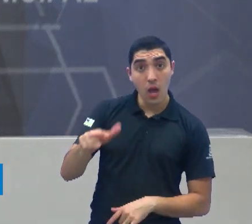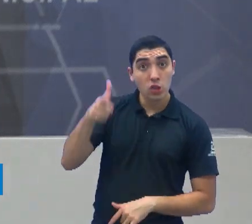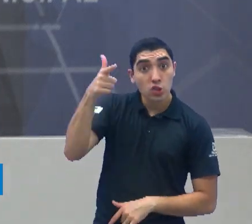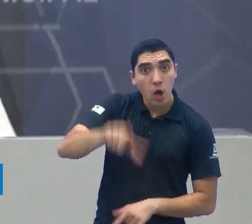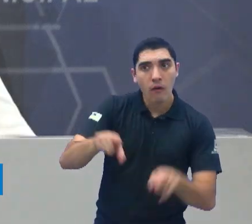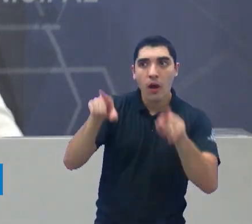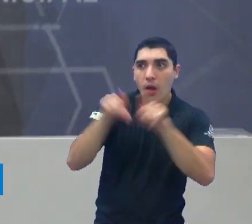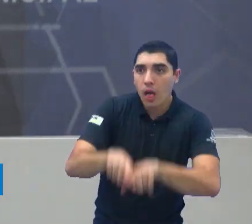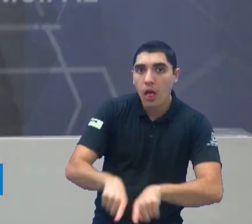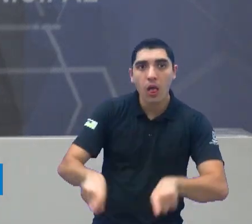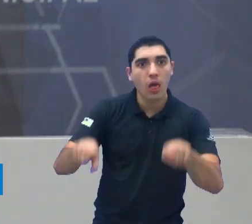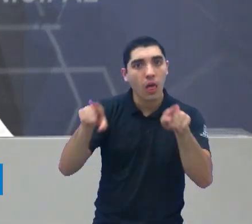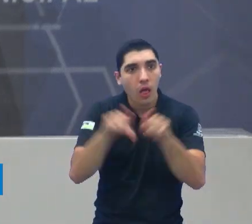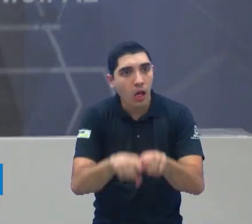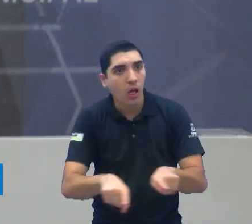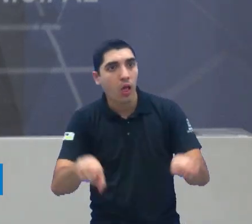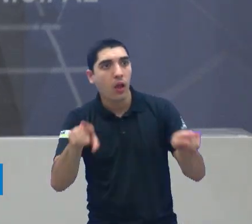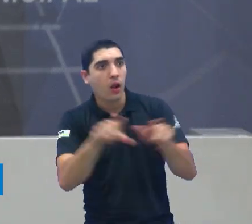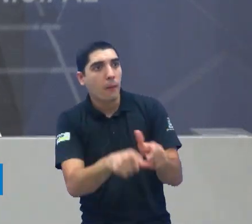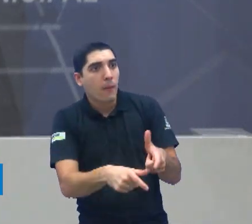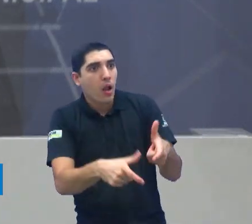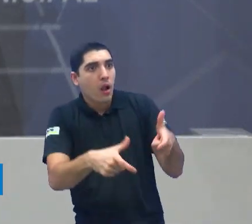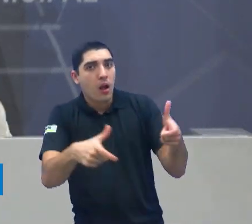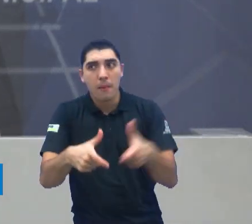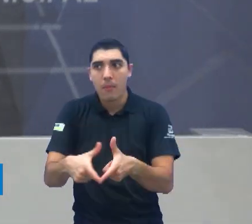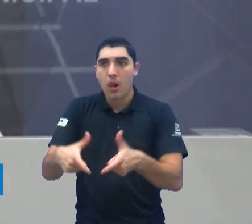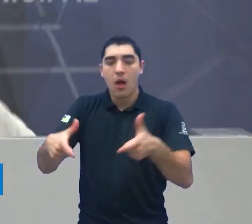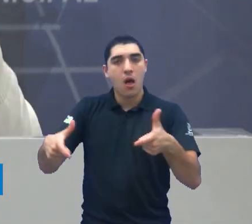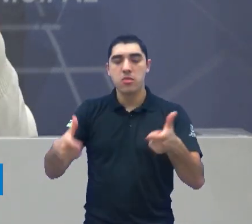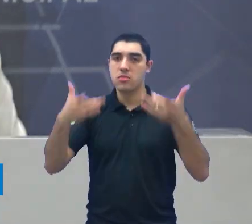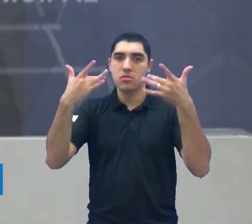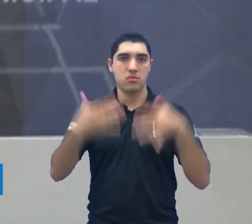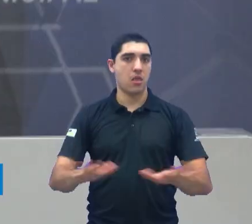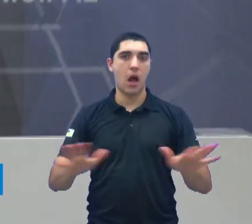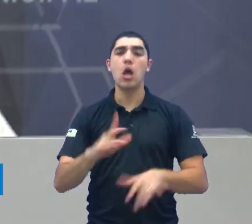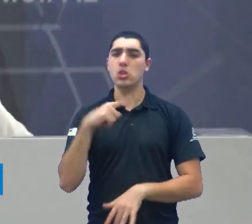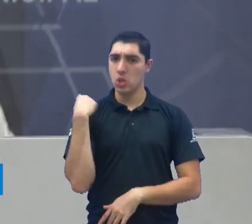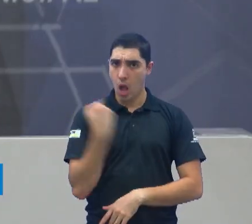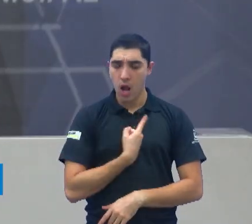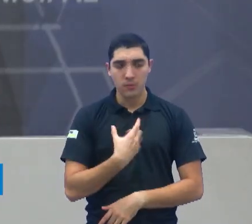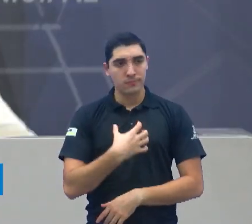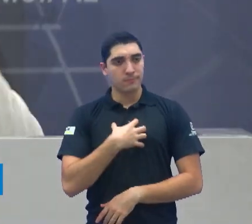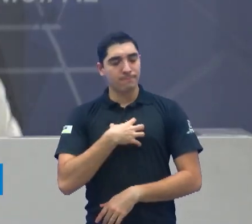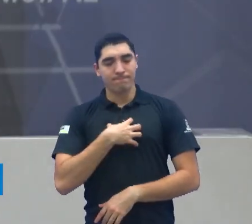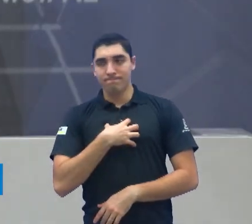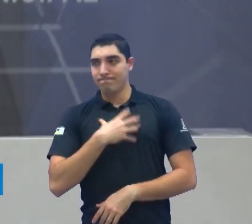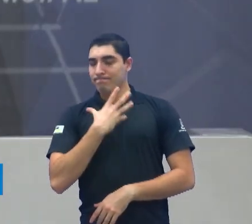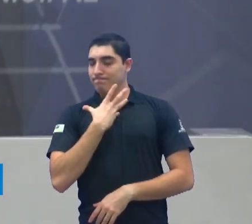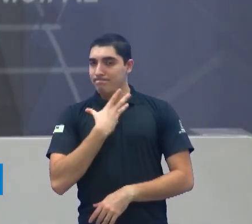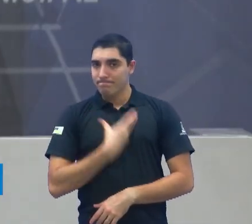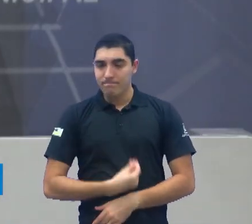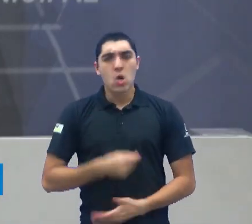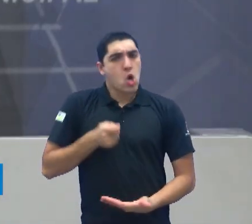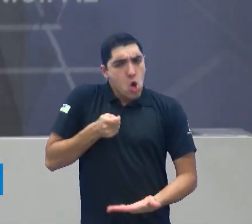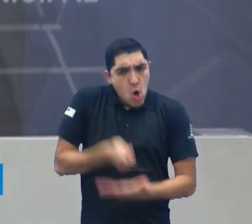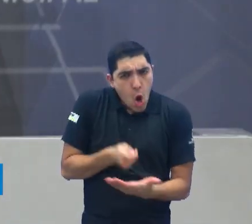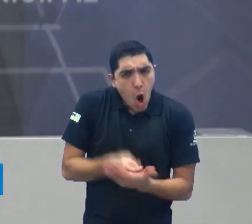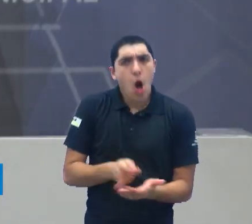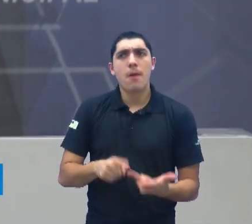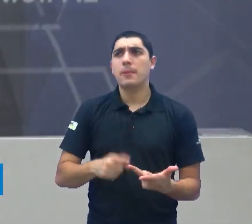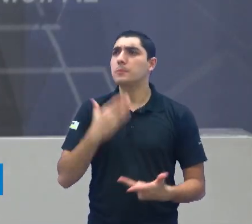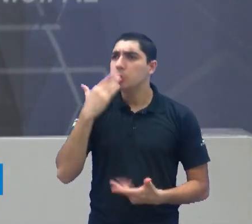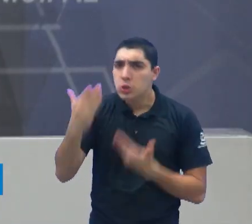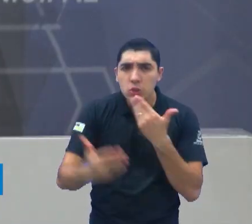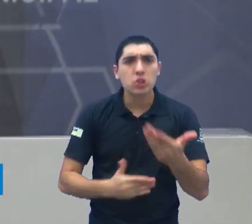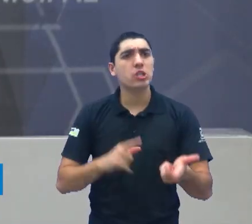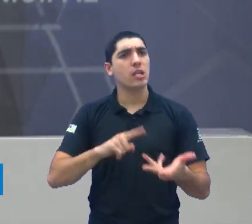que isso se intensifique, é por isso que nós vamos continuar nos indignando, falando, cobrando políticas públicas